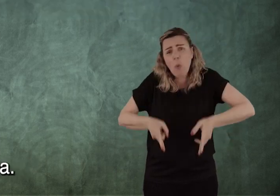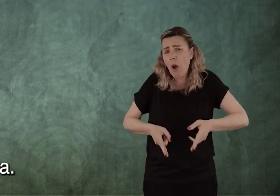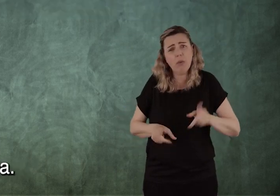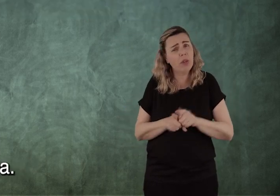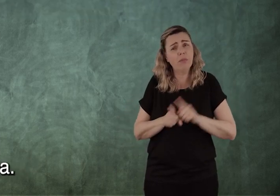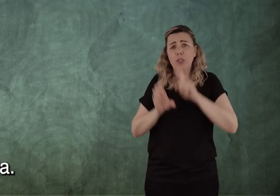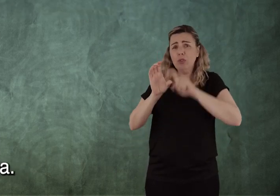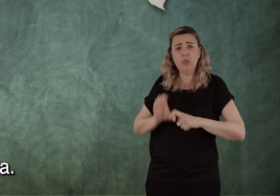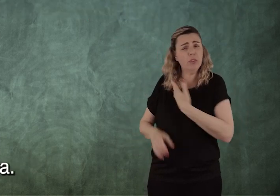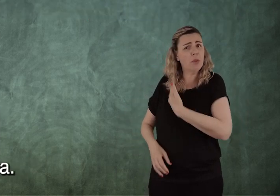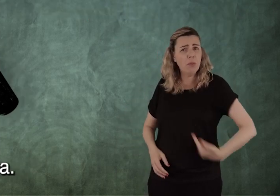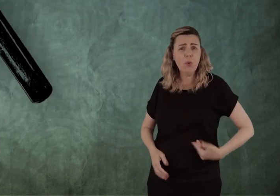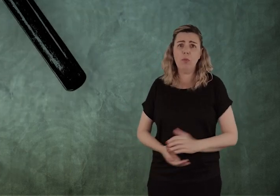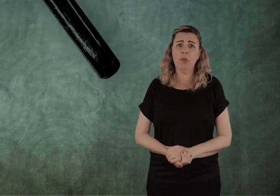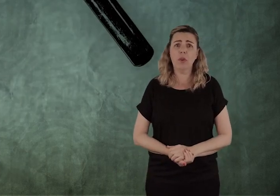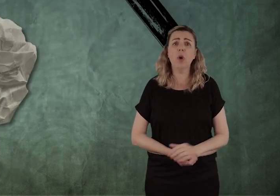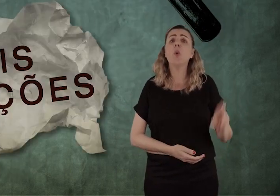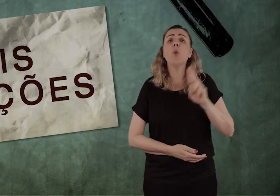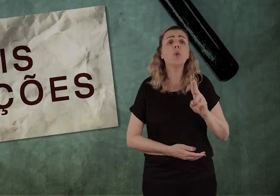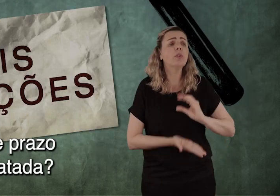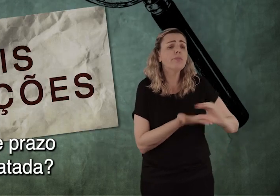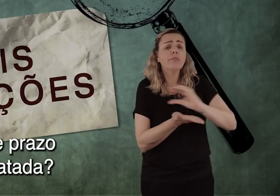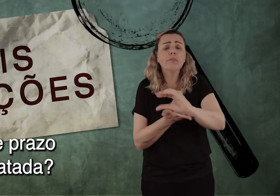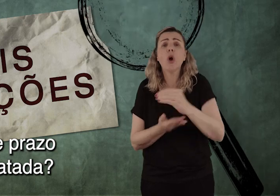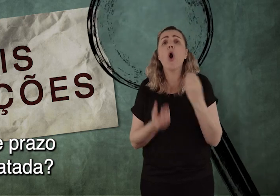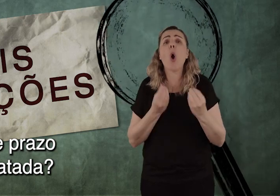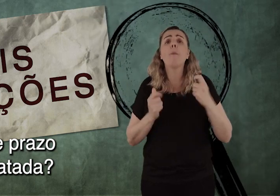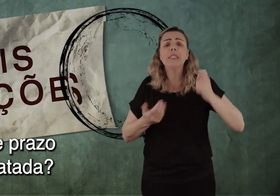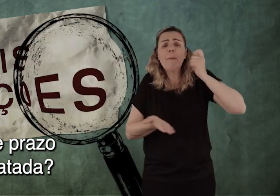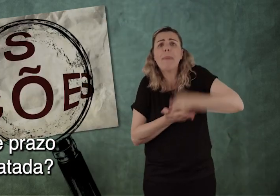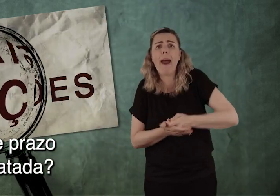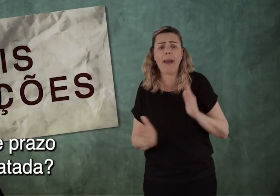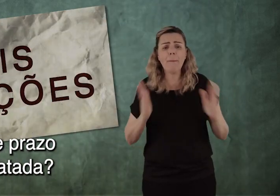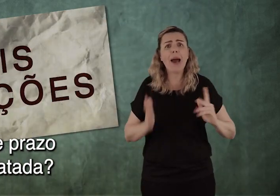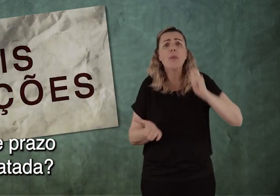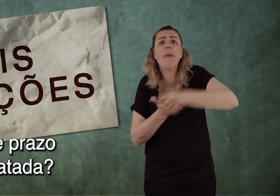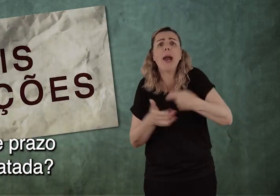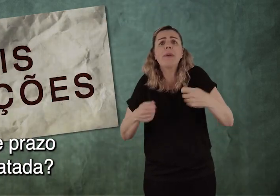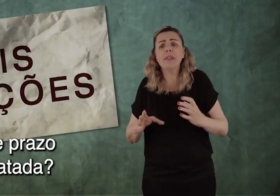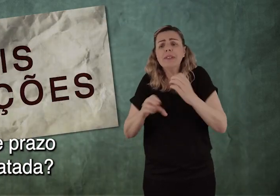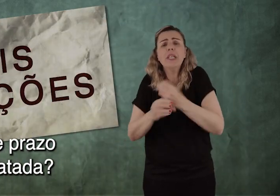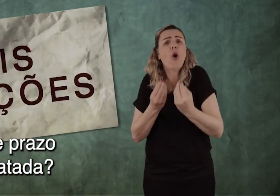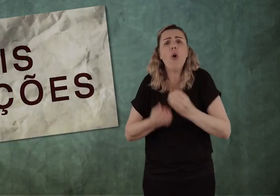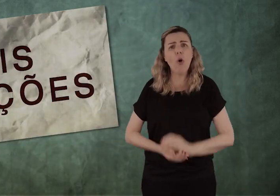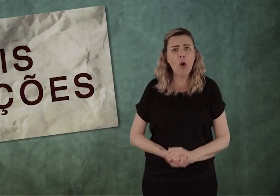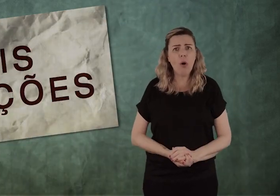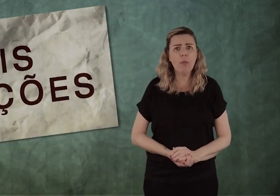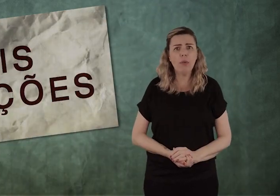O mesmo vale para a dívida pública. Para qual uso e em quais condições de prazo e de custos ela foi